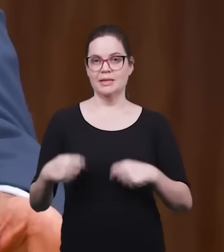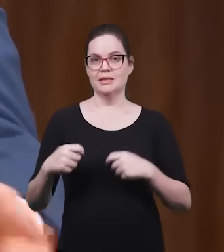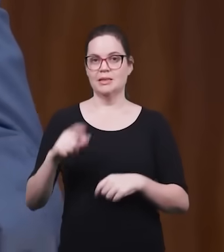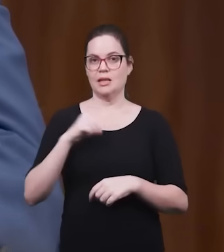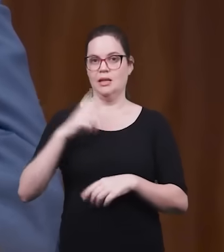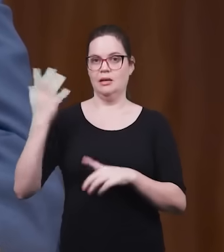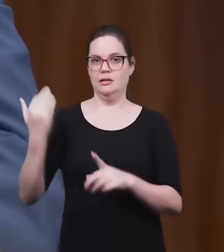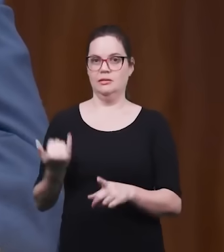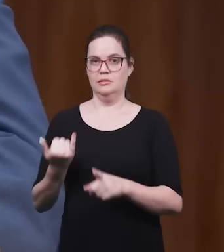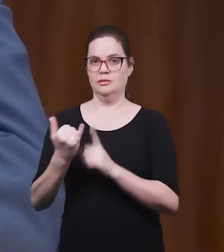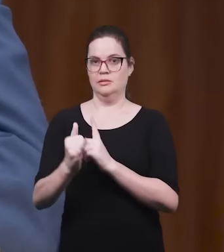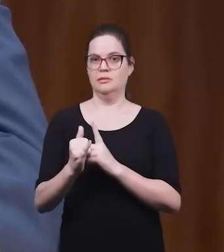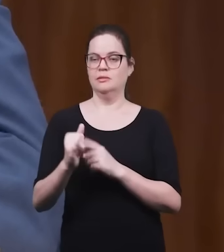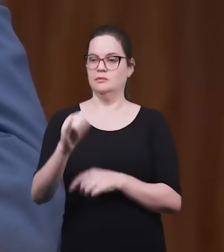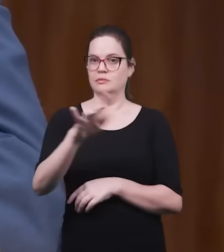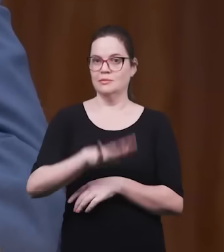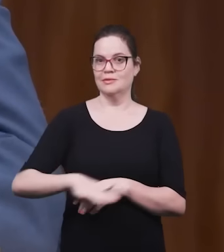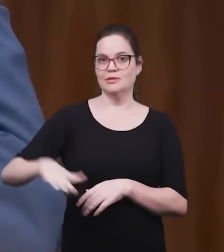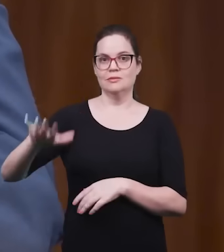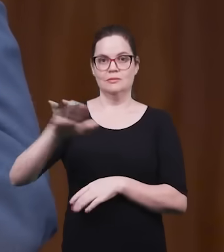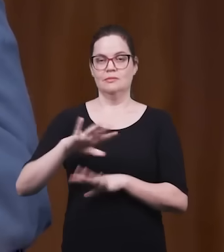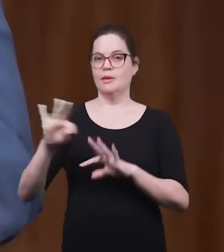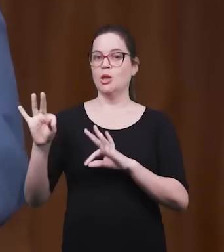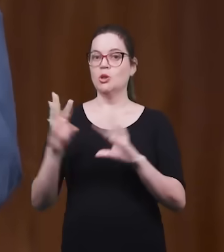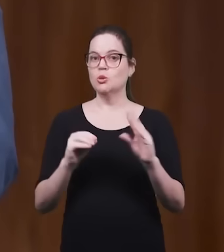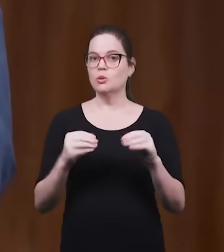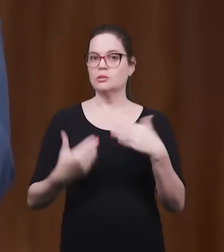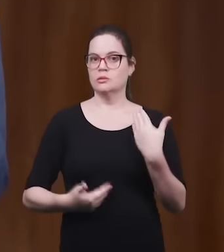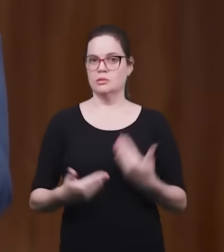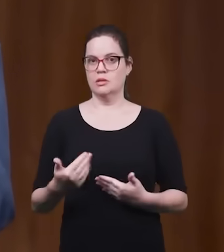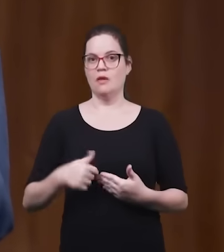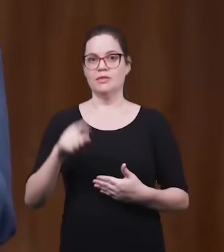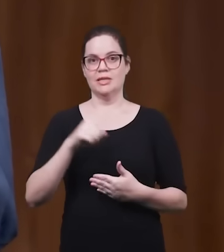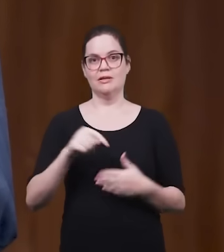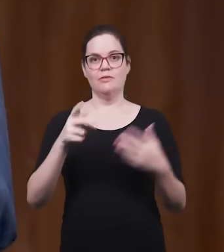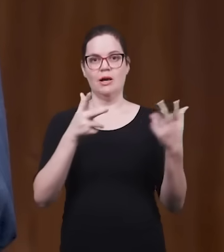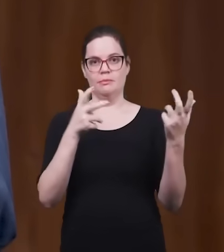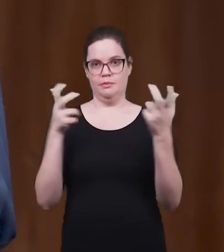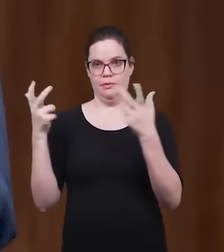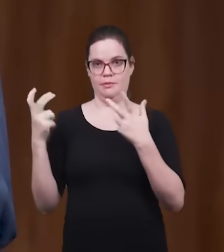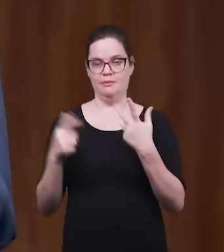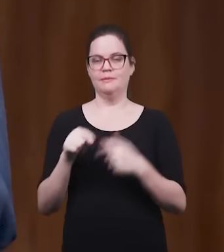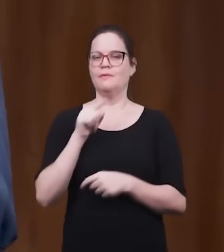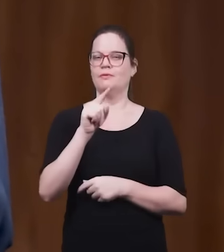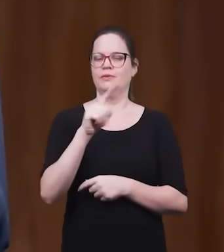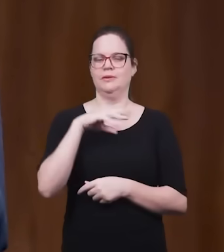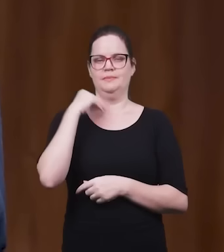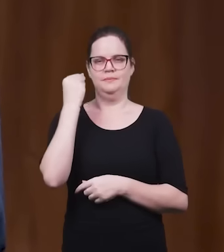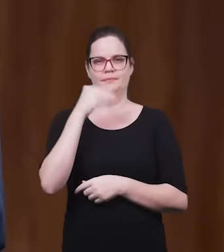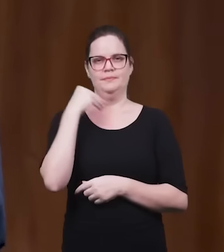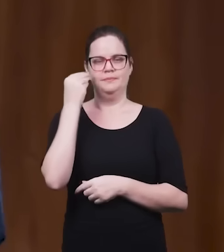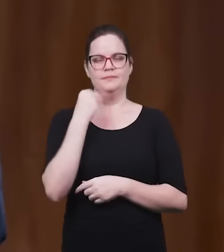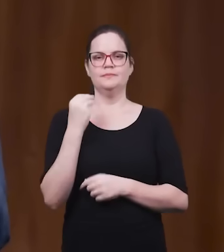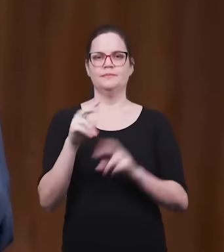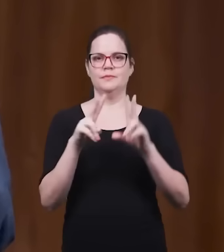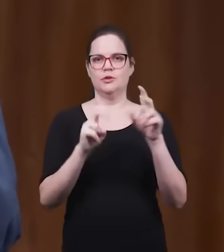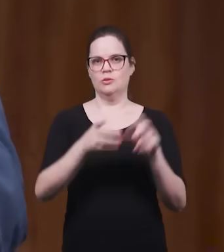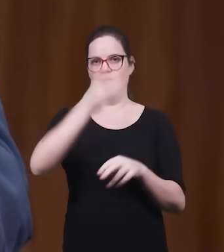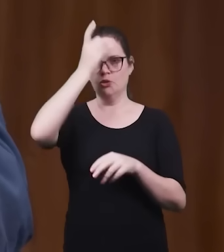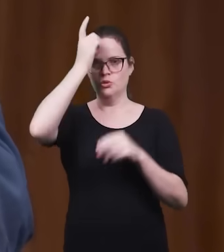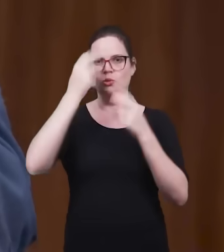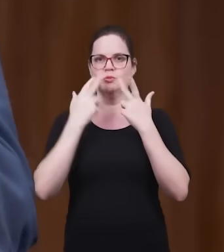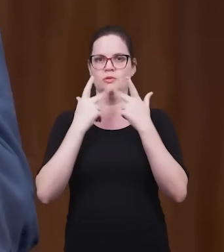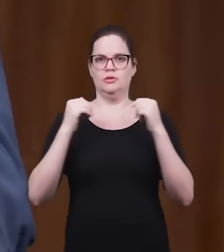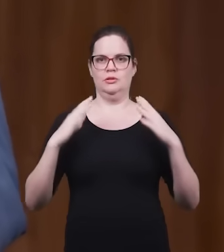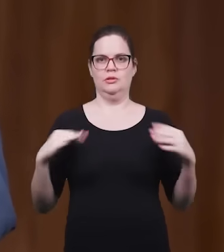igreja seja edificada. É muito importante. Vocês têm muita experiência, você, Marcelo, tem muita experiência com dom de